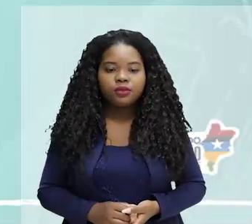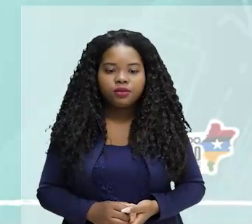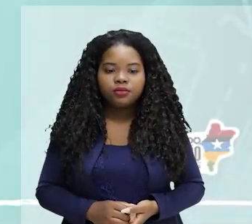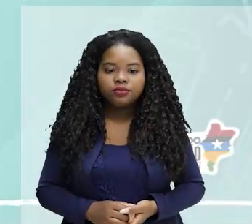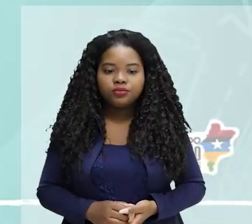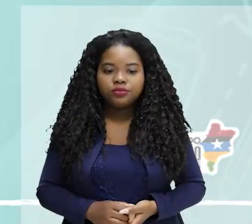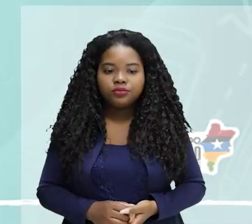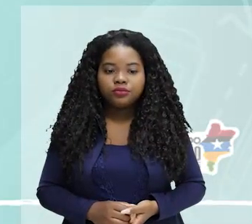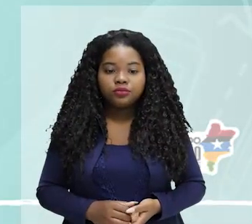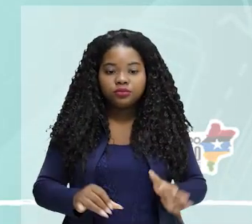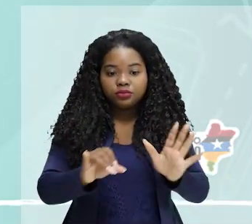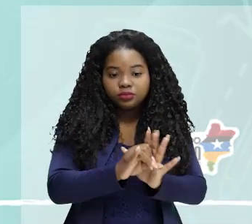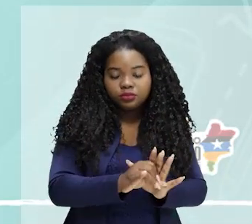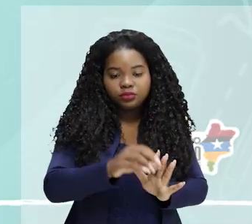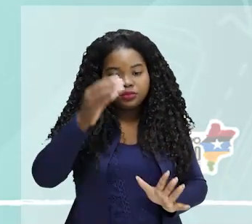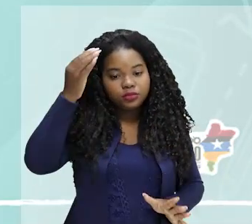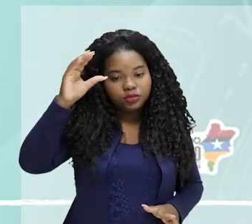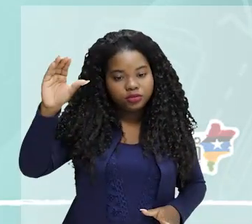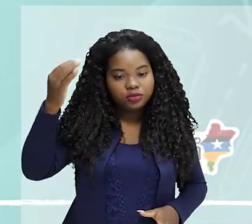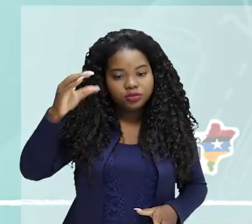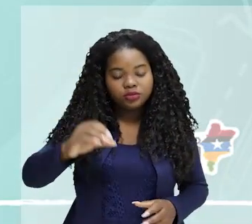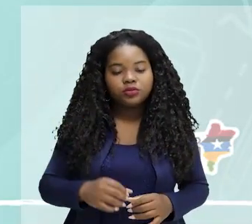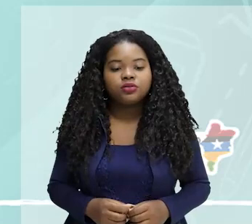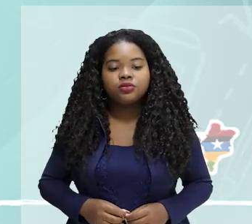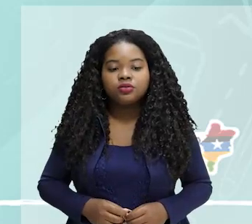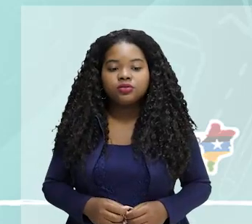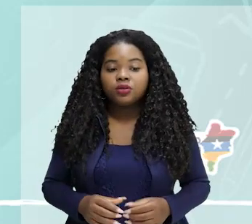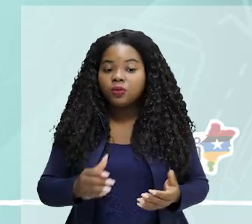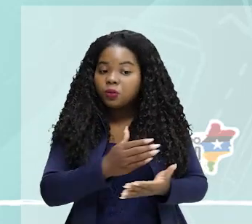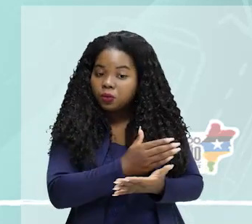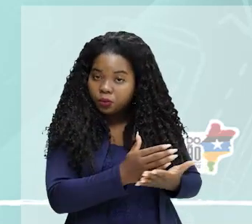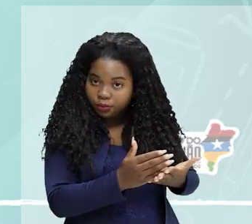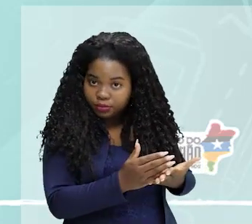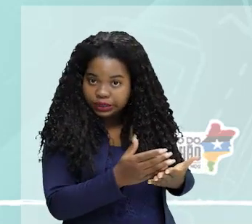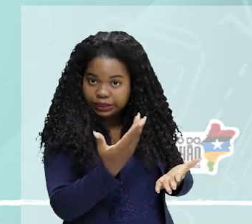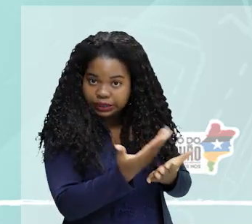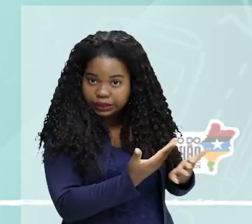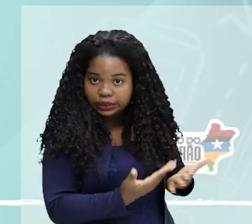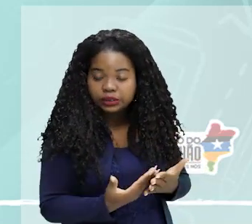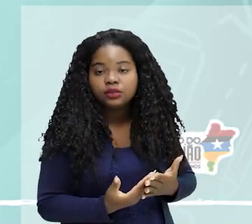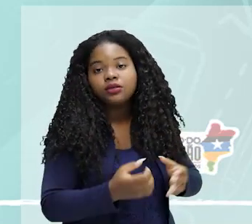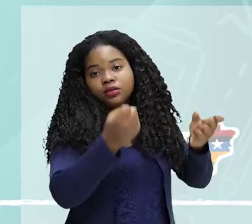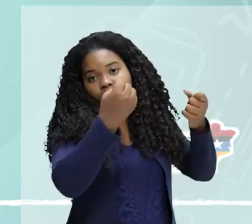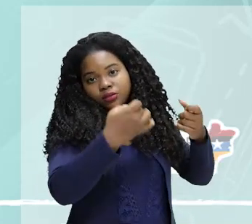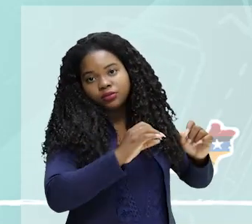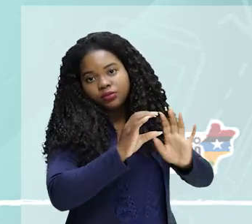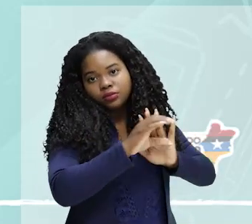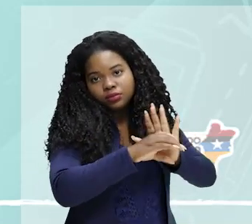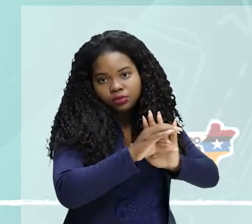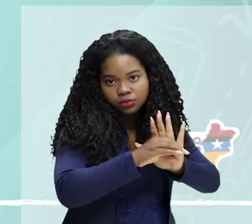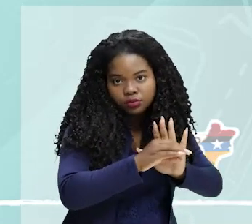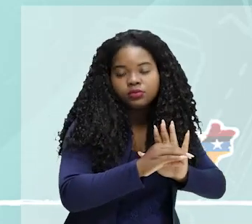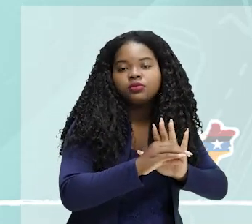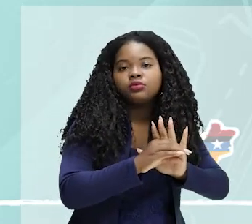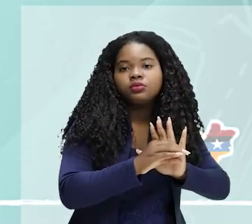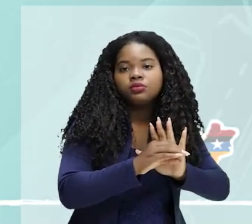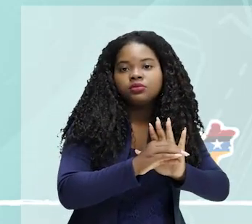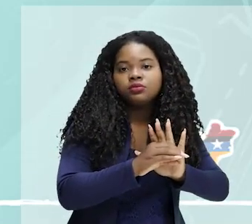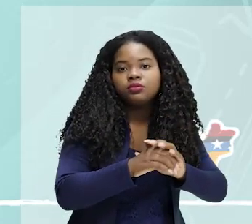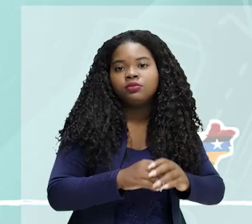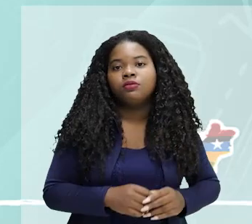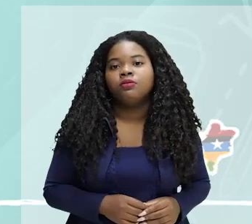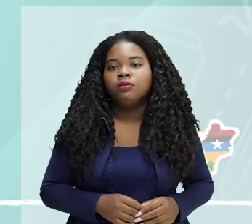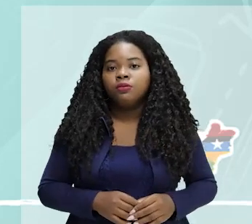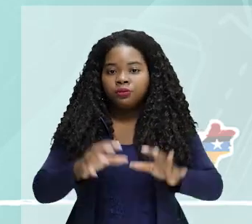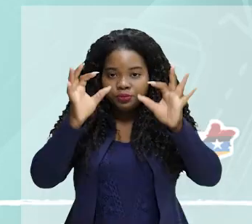ela trata sobre identidade cultural. Olha só, eu comecei a aula falando, melhor dizendo, sobre identidade social, chamando a